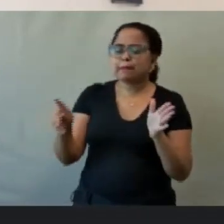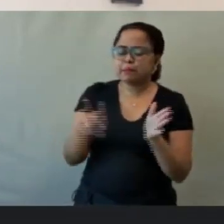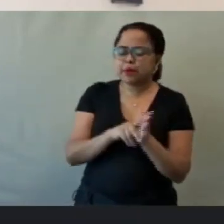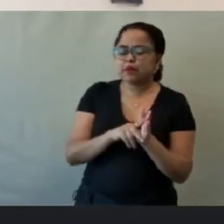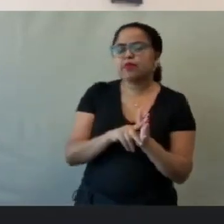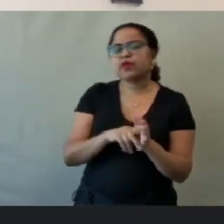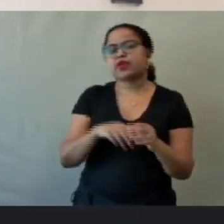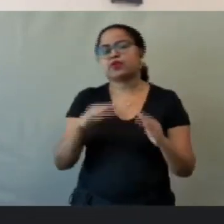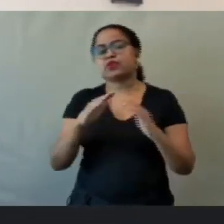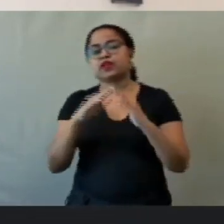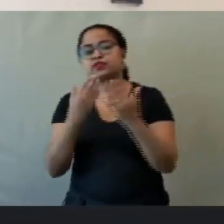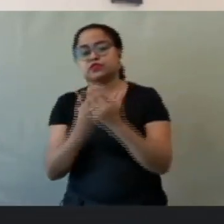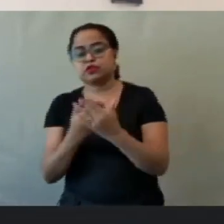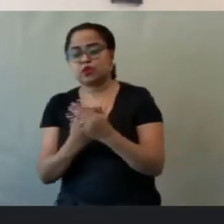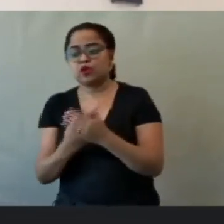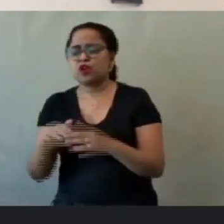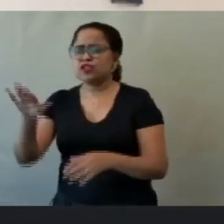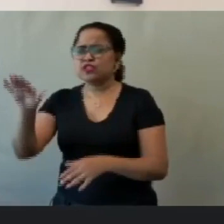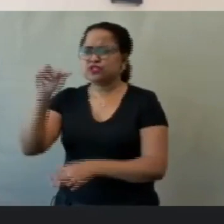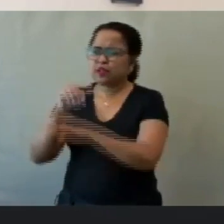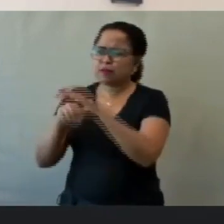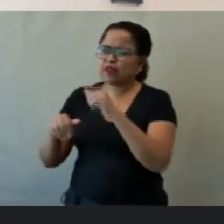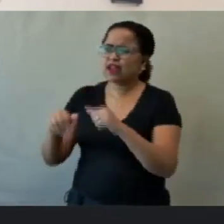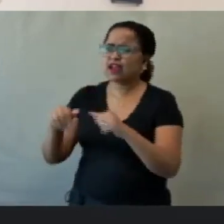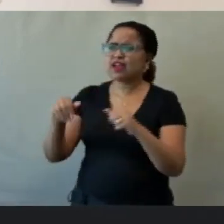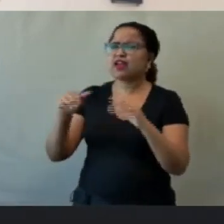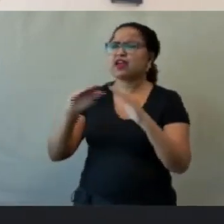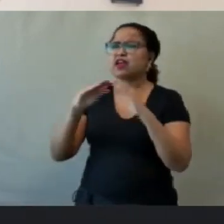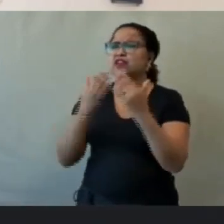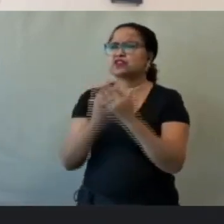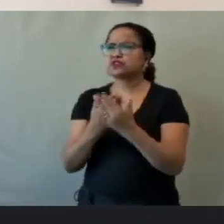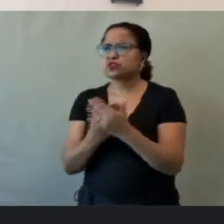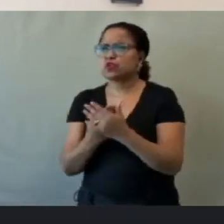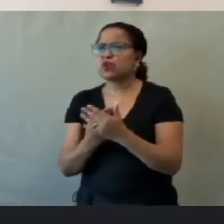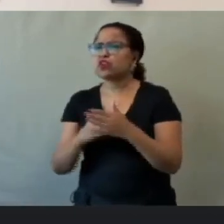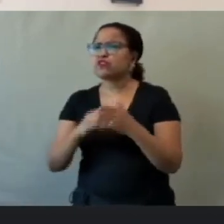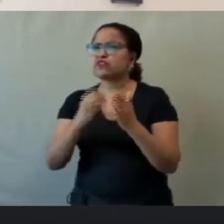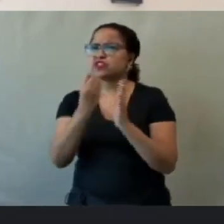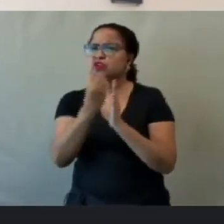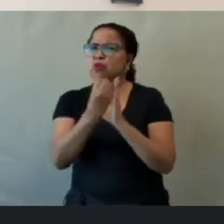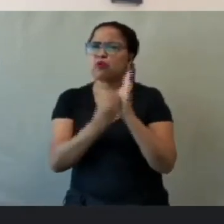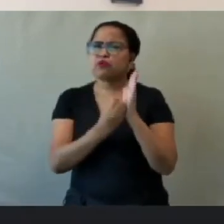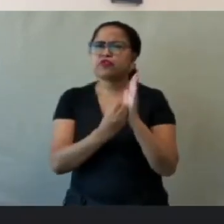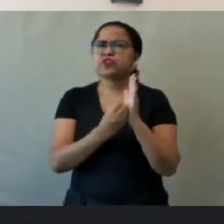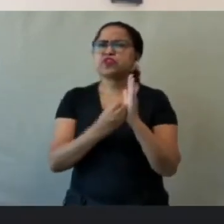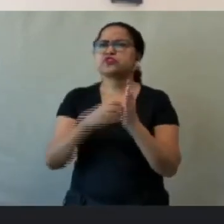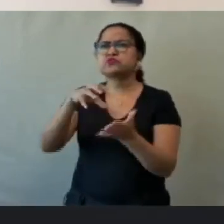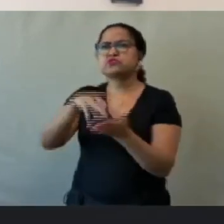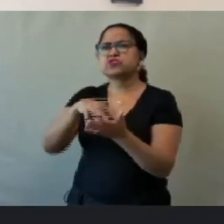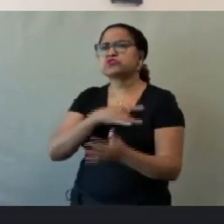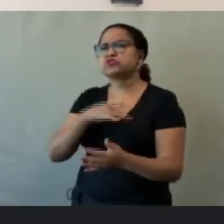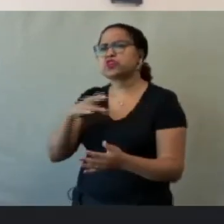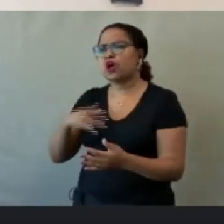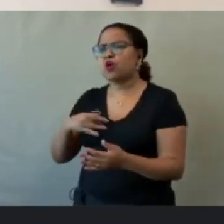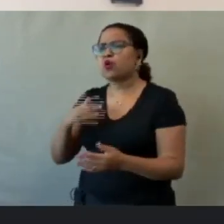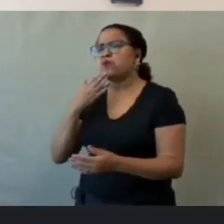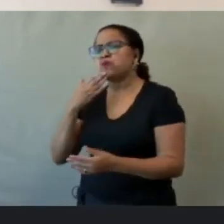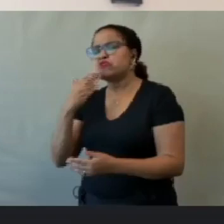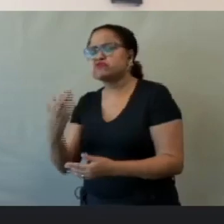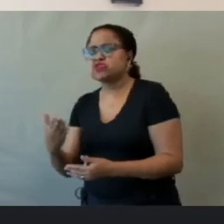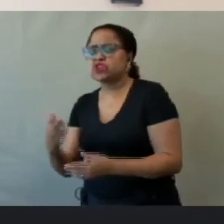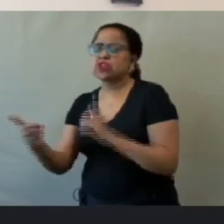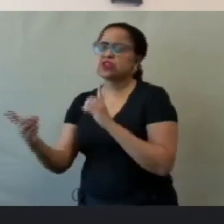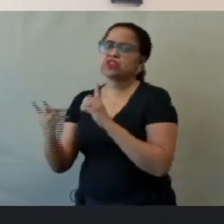a família, dialogar, talvez fazer um ofício ali, encaminhar lá para o centro de saúde, solicitando esse atendimento e tal.